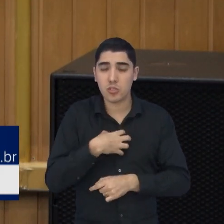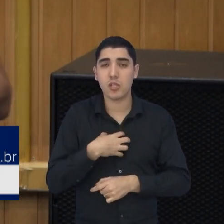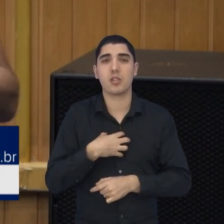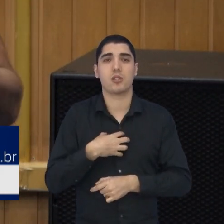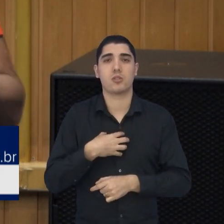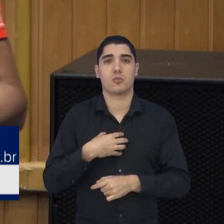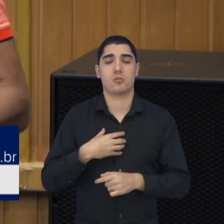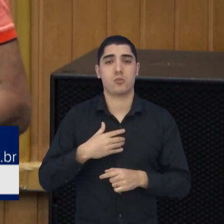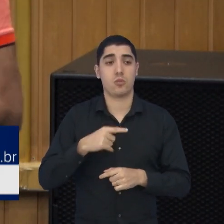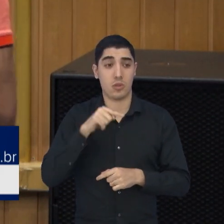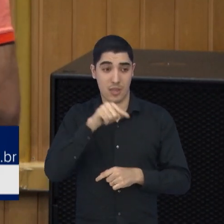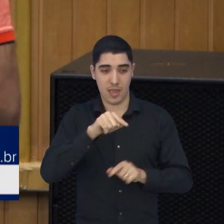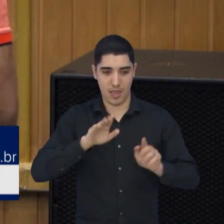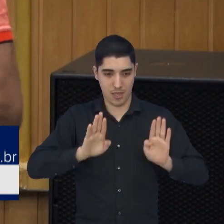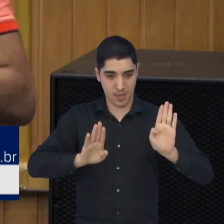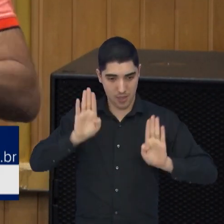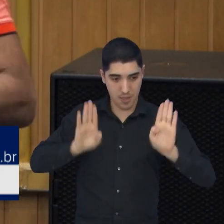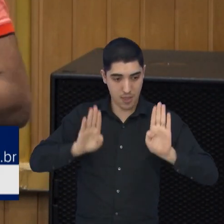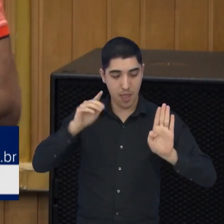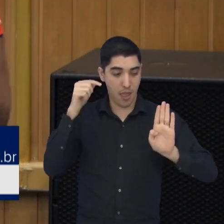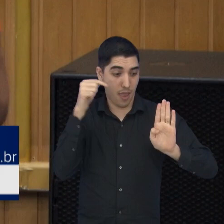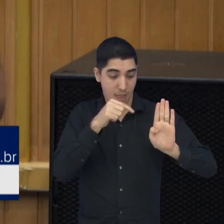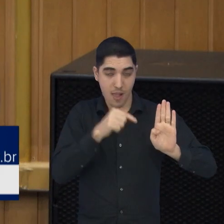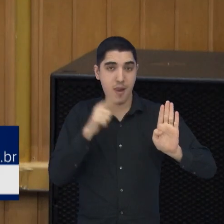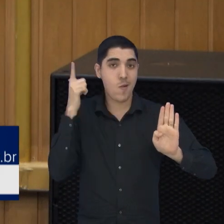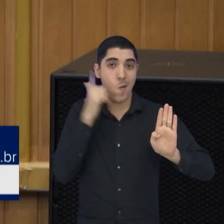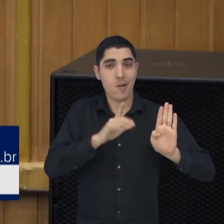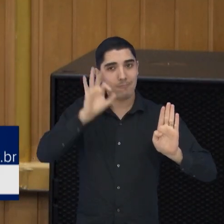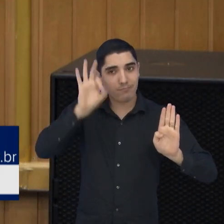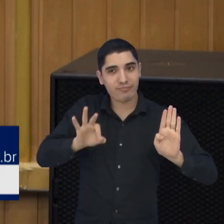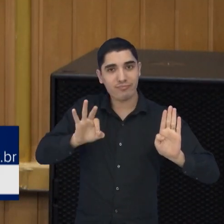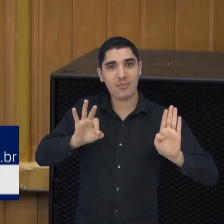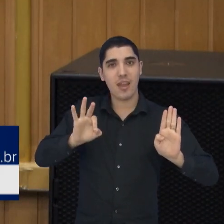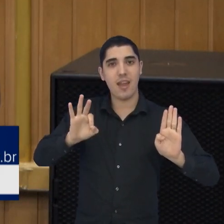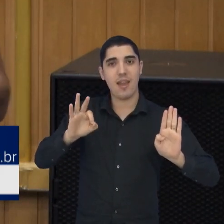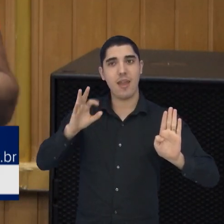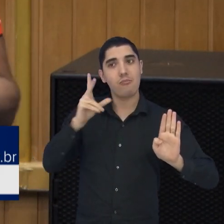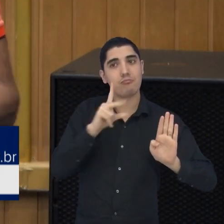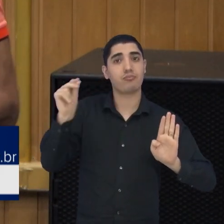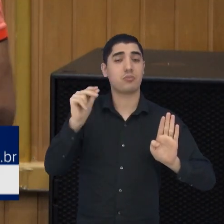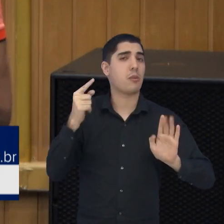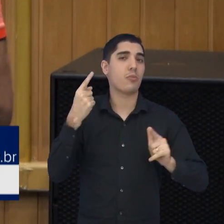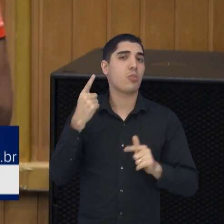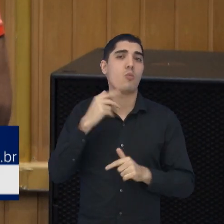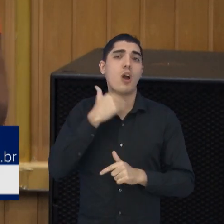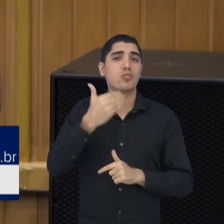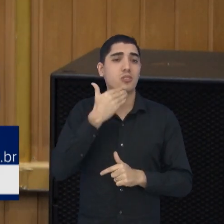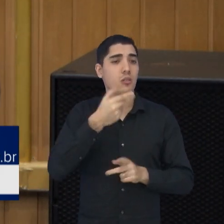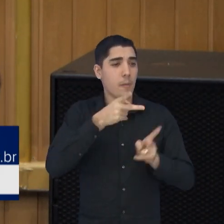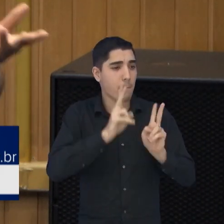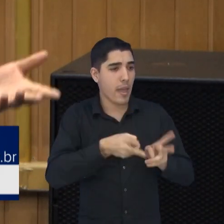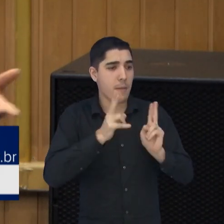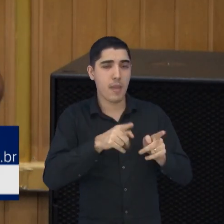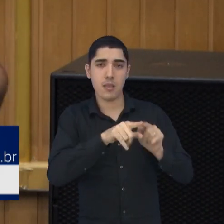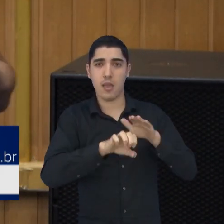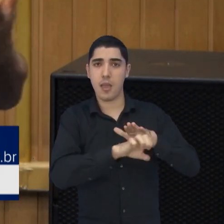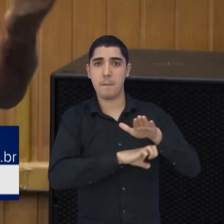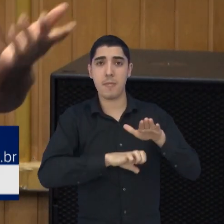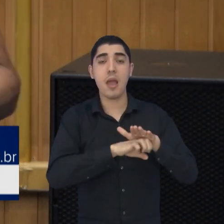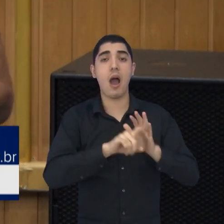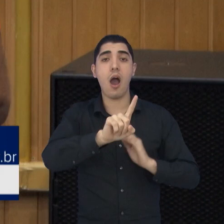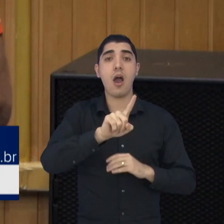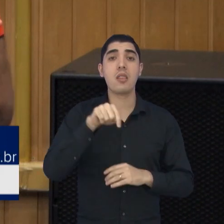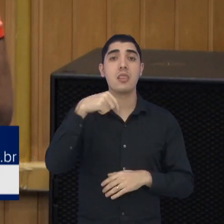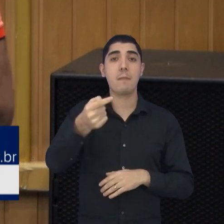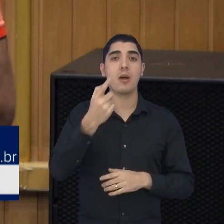em que essa licitação possa, de fato, concluir, porque não dá para continuar com essas empresas aí. Daqui a pouco fica